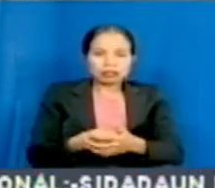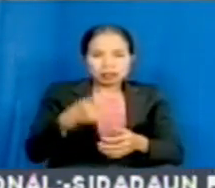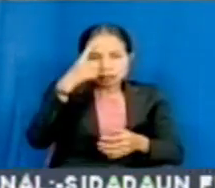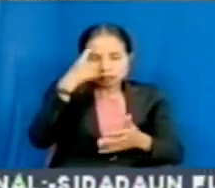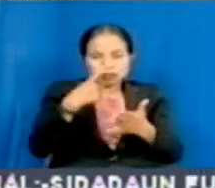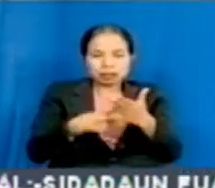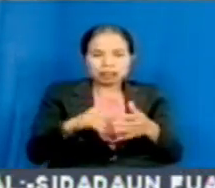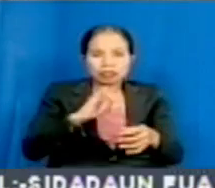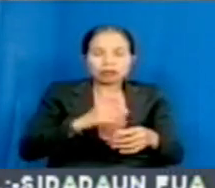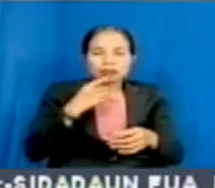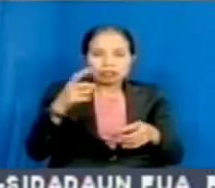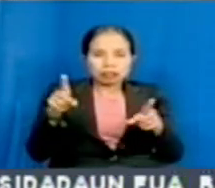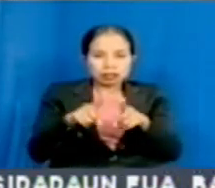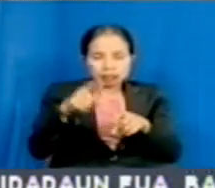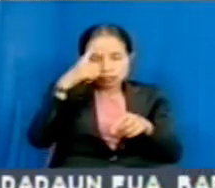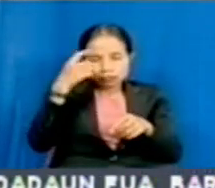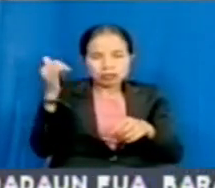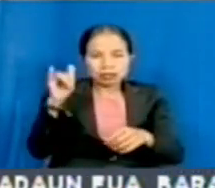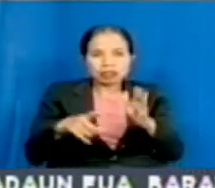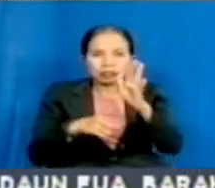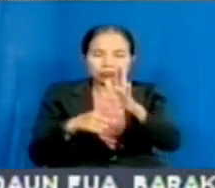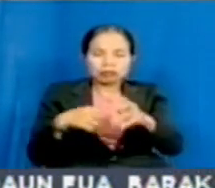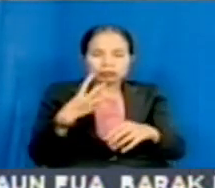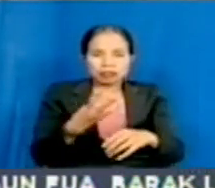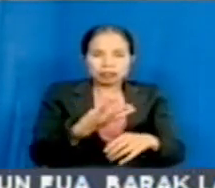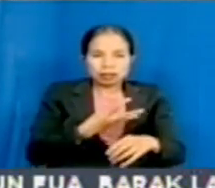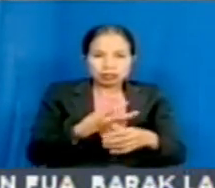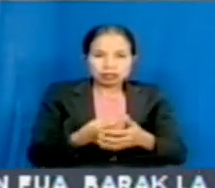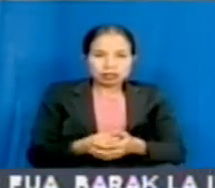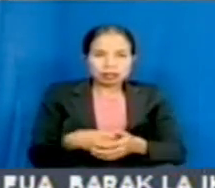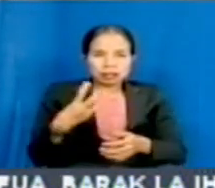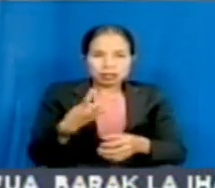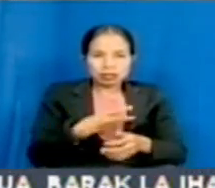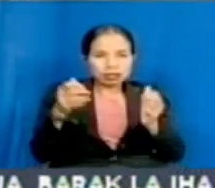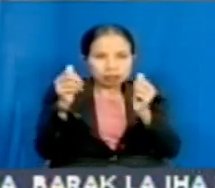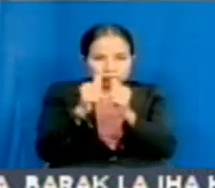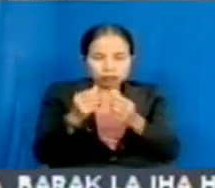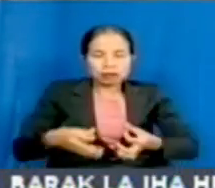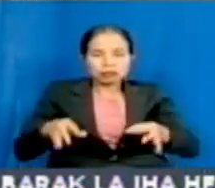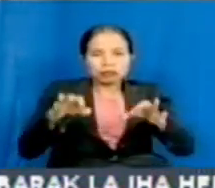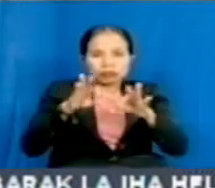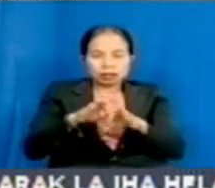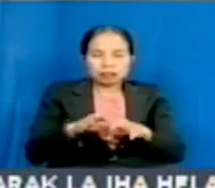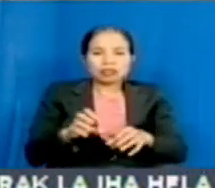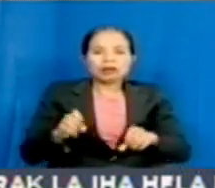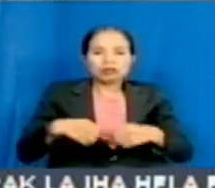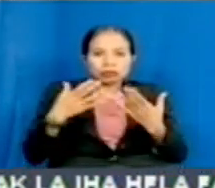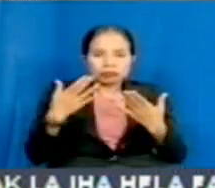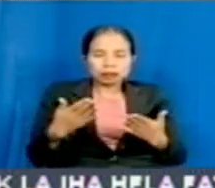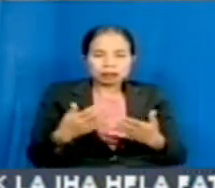Estamos sendo uma ordem Sira Hanori embora para a baita. Sira Turma Ita, cada itane unidade importante para com